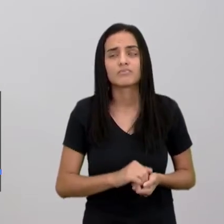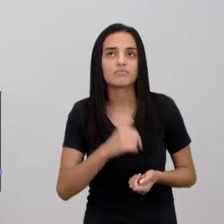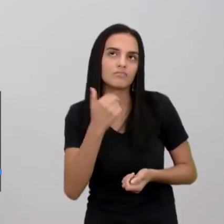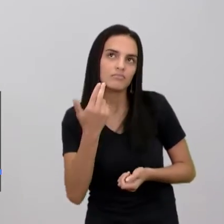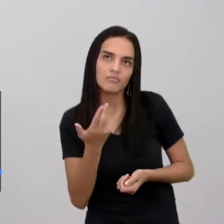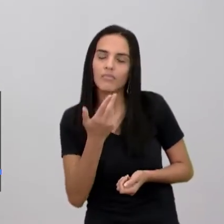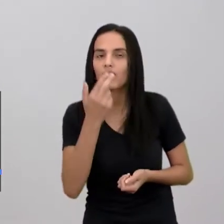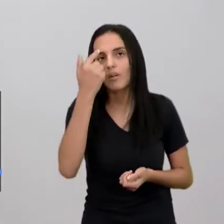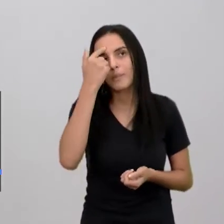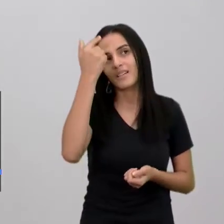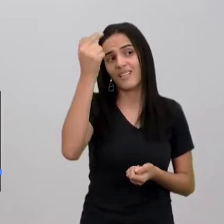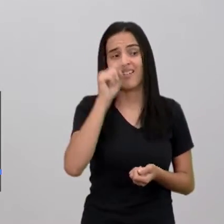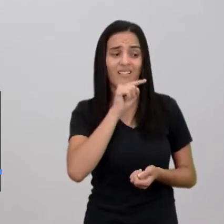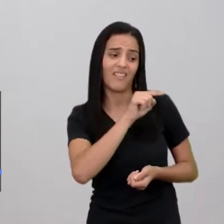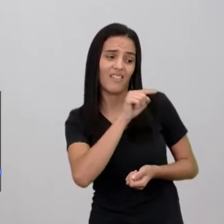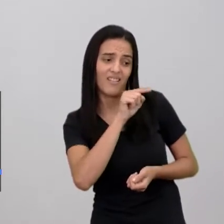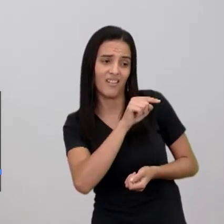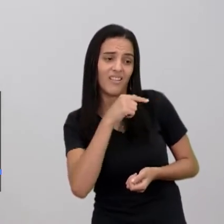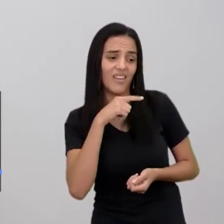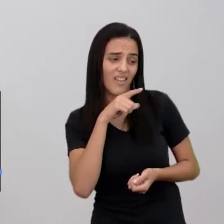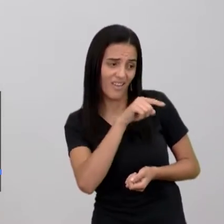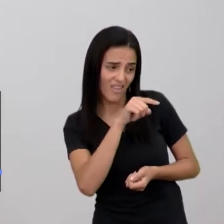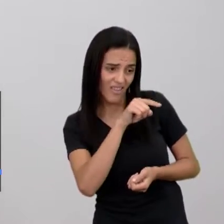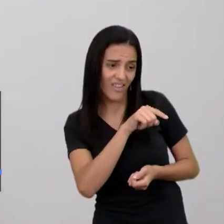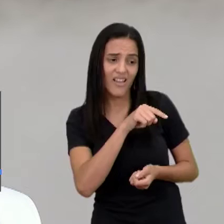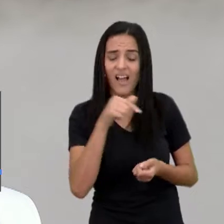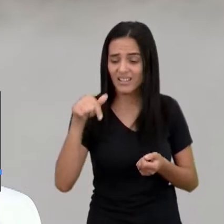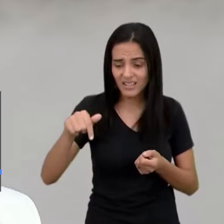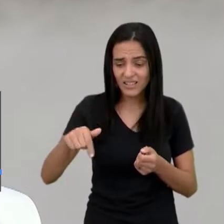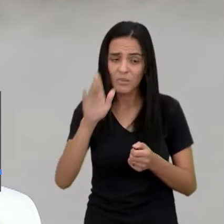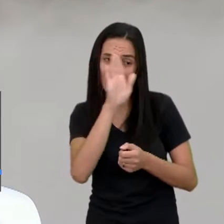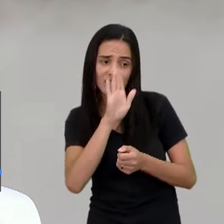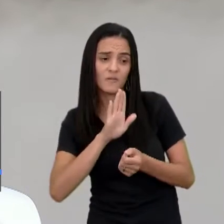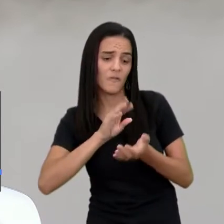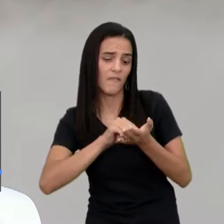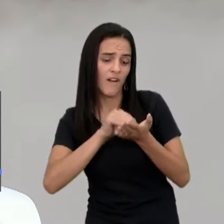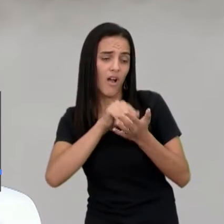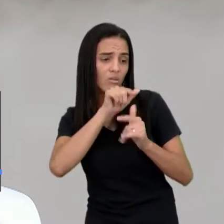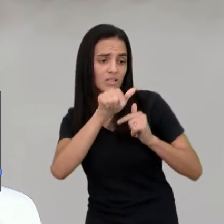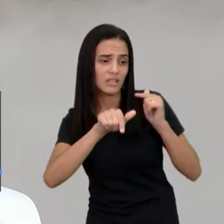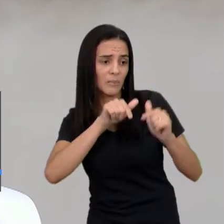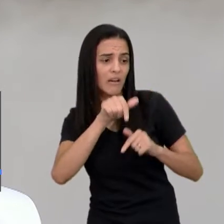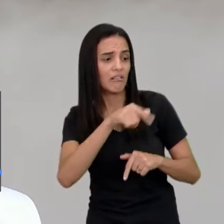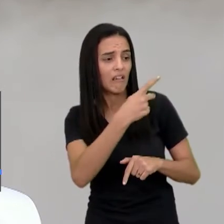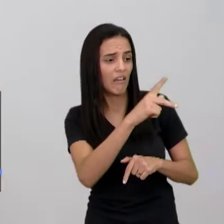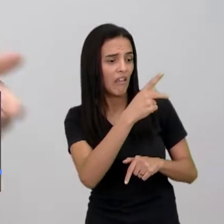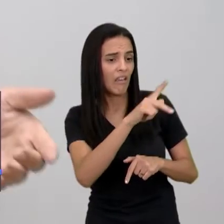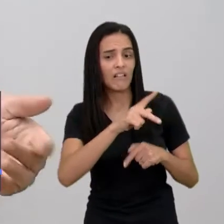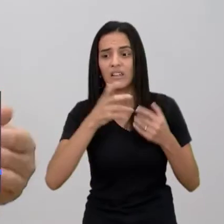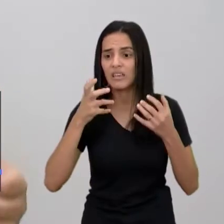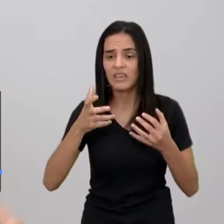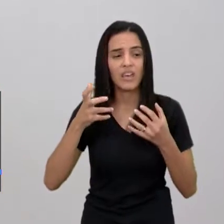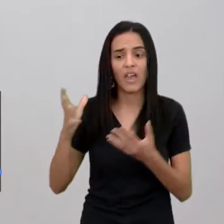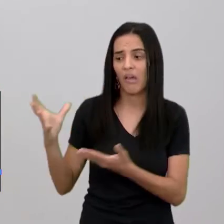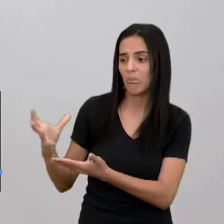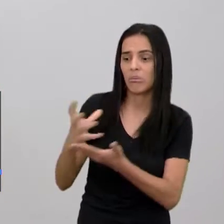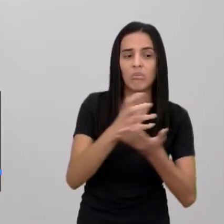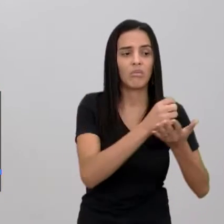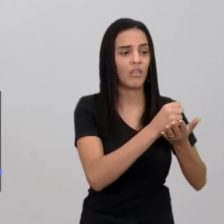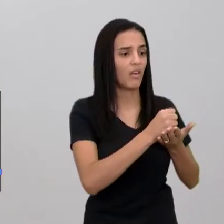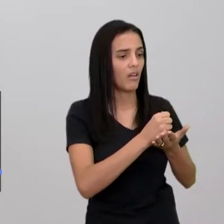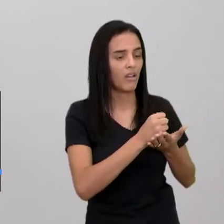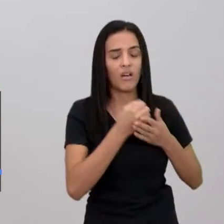vai roubar empregos que são escassos numa determinada localidade. De qualquer forma, e você trouxe aqui muito